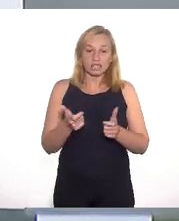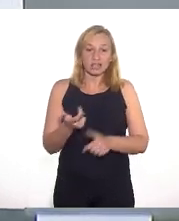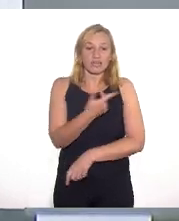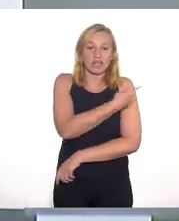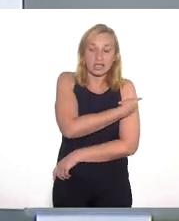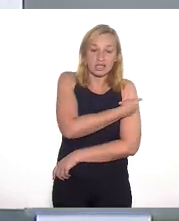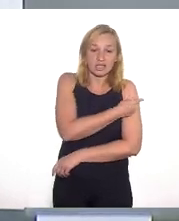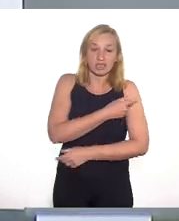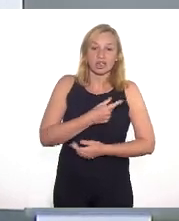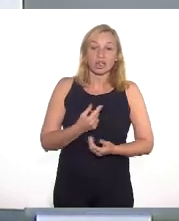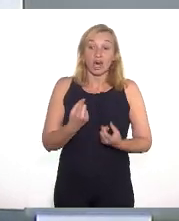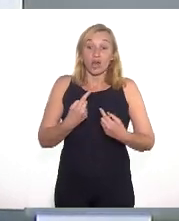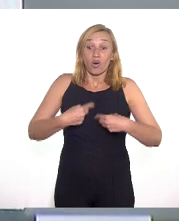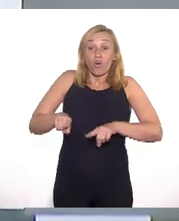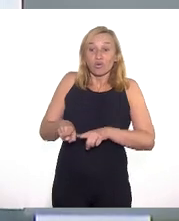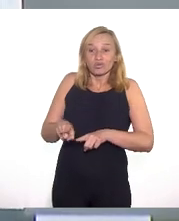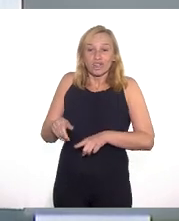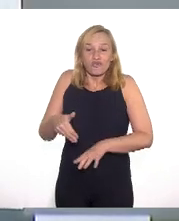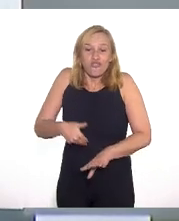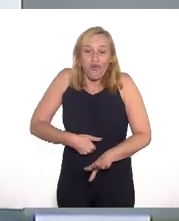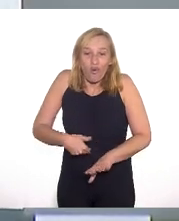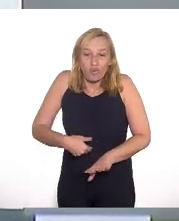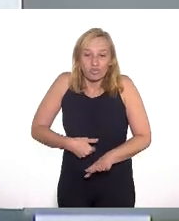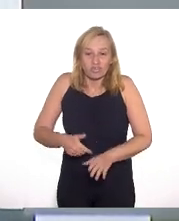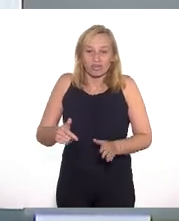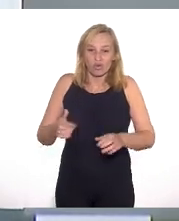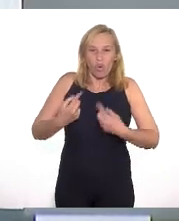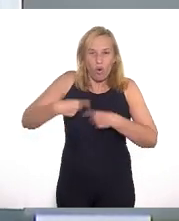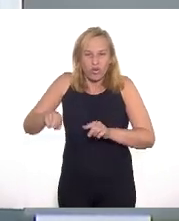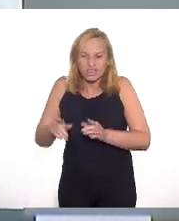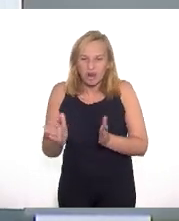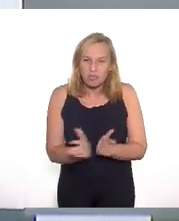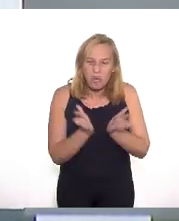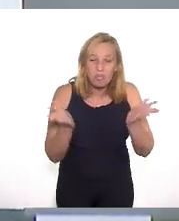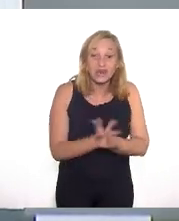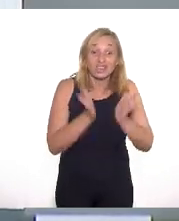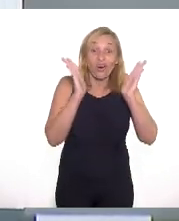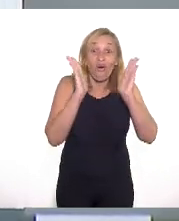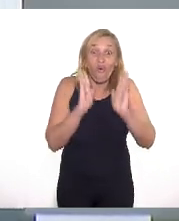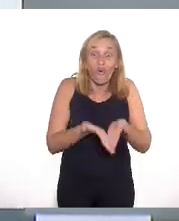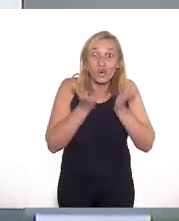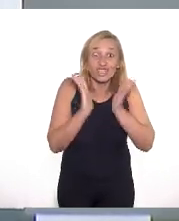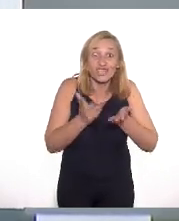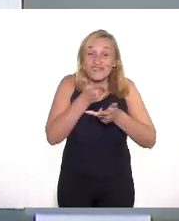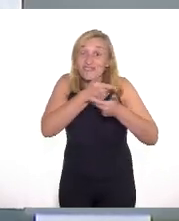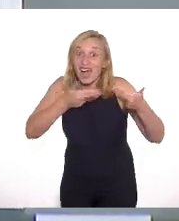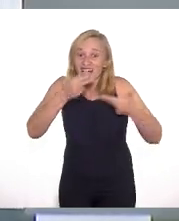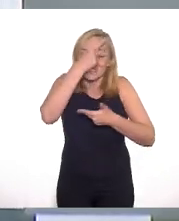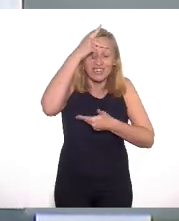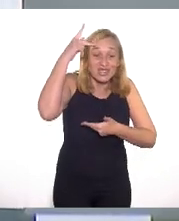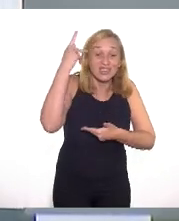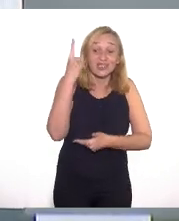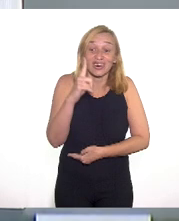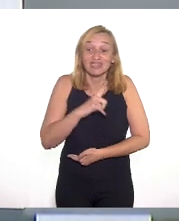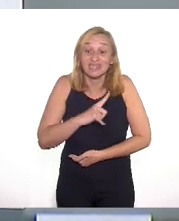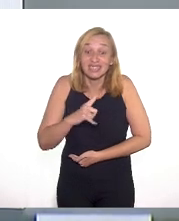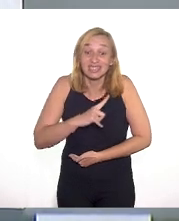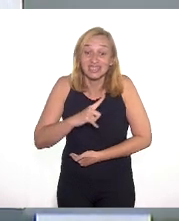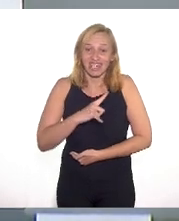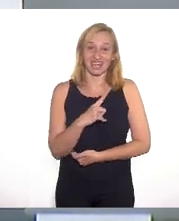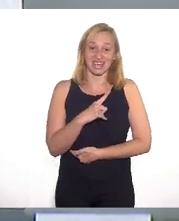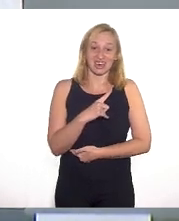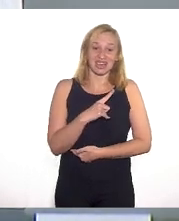vacina contra a fome, contra a miséria. Hoje, muita gente voltou a